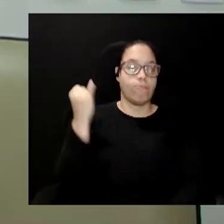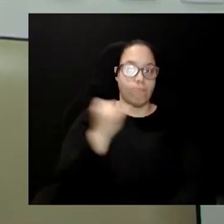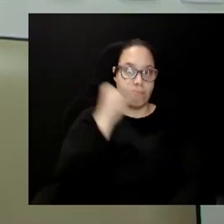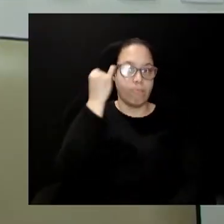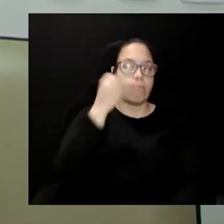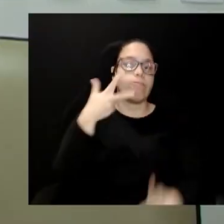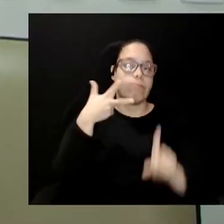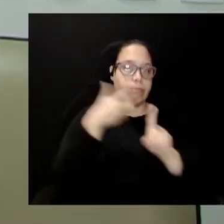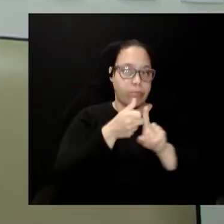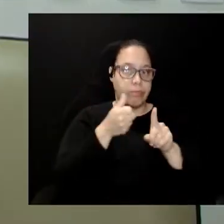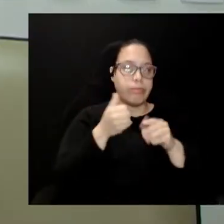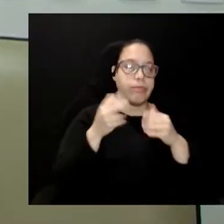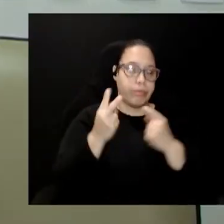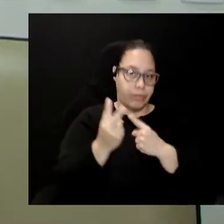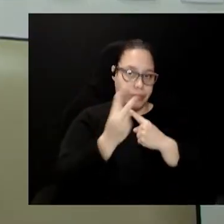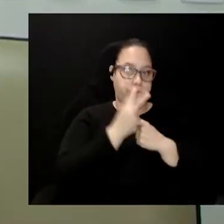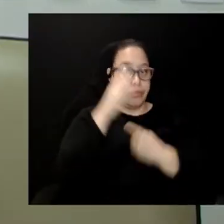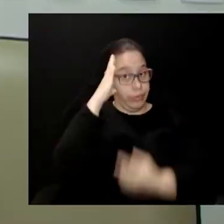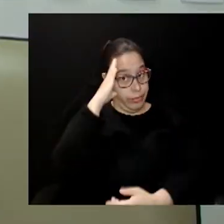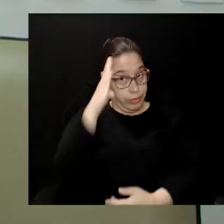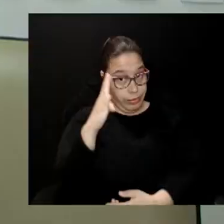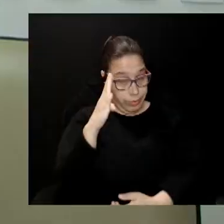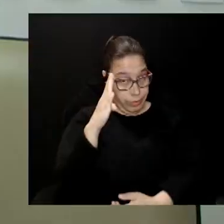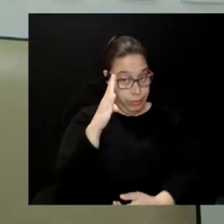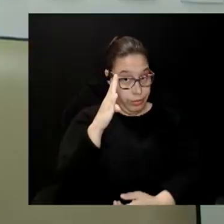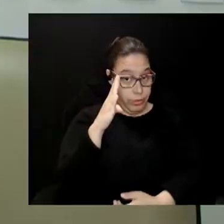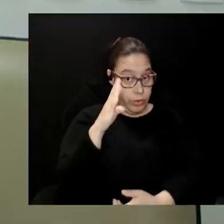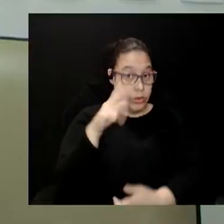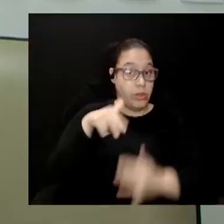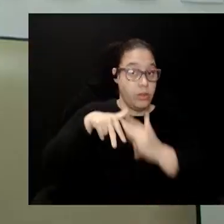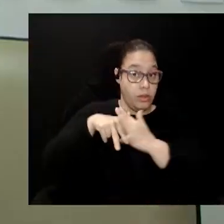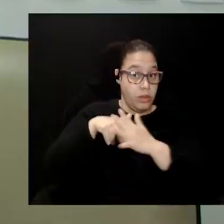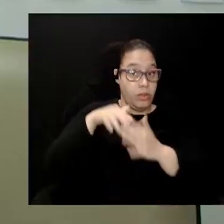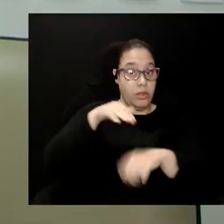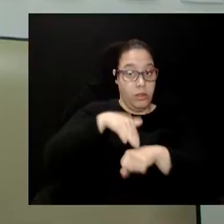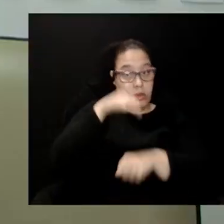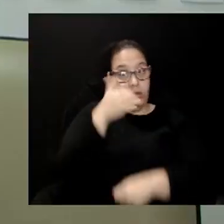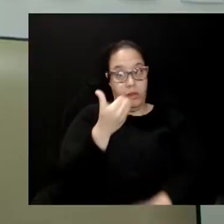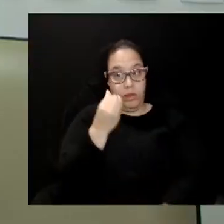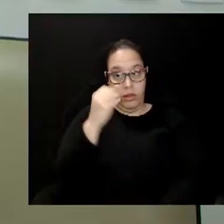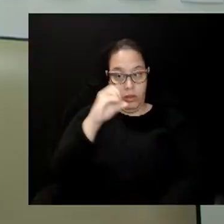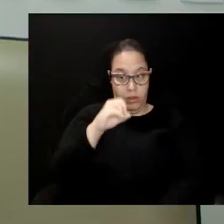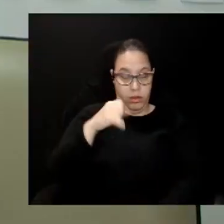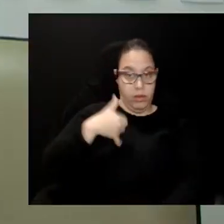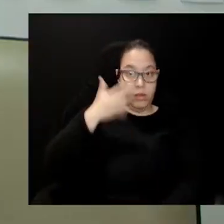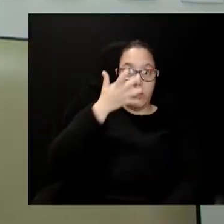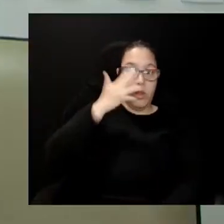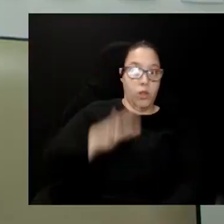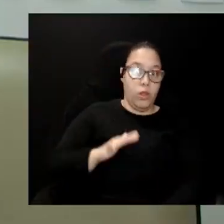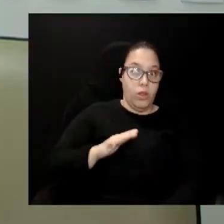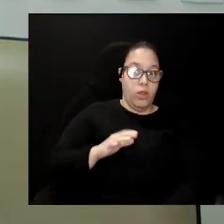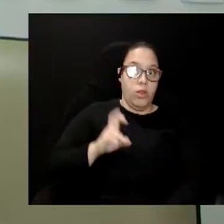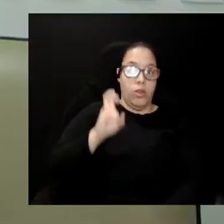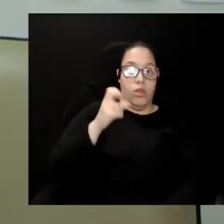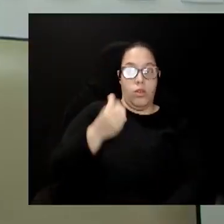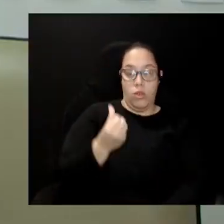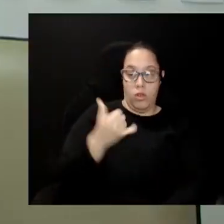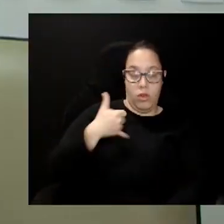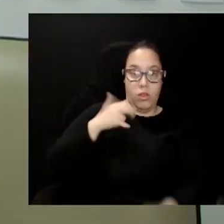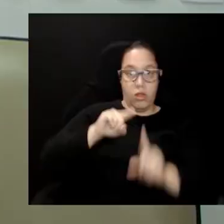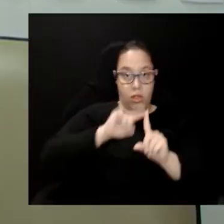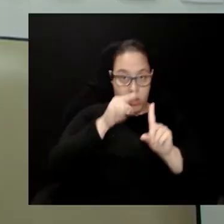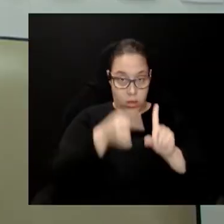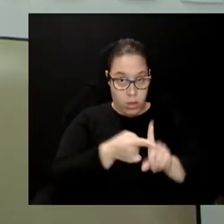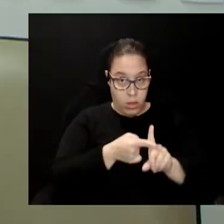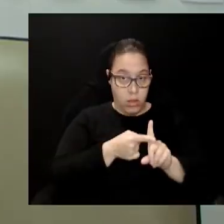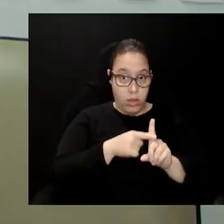proteger, principalmente esse público de 60 a mais, crianças menores de 6 anos e gestantes, que são os que estão